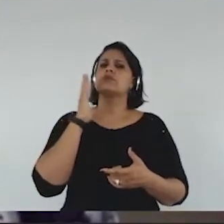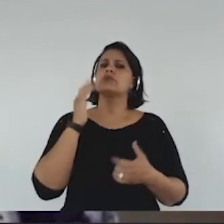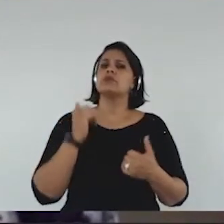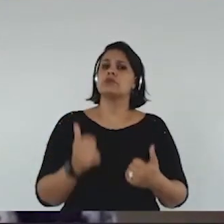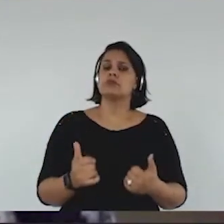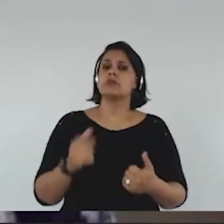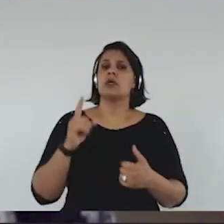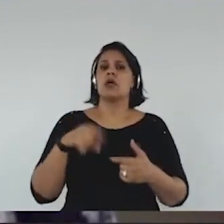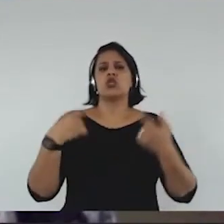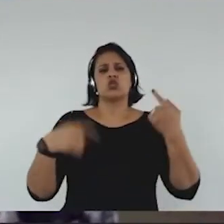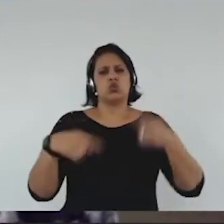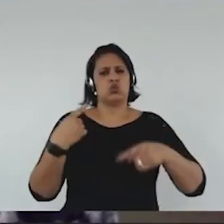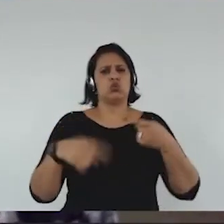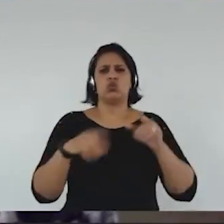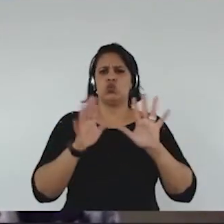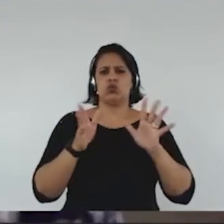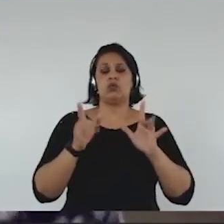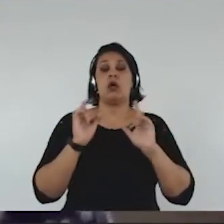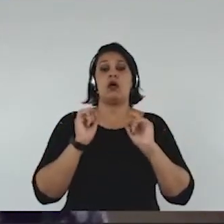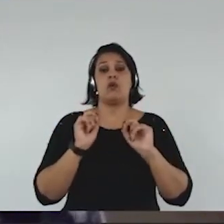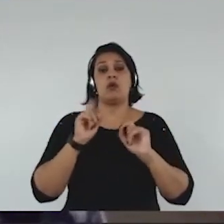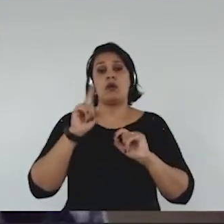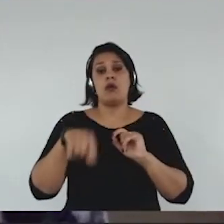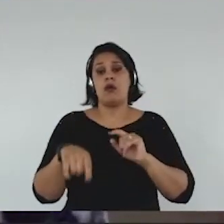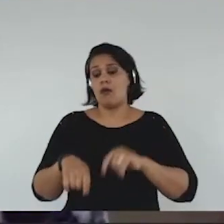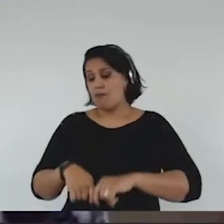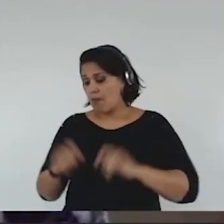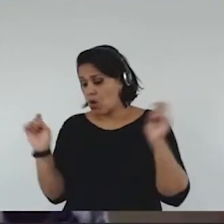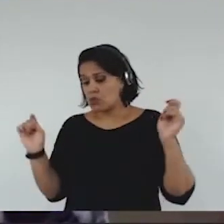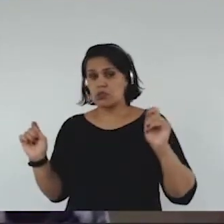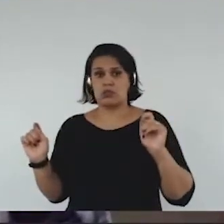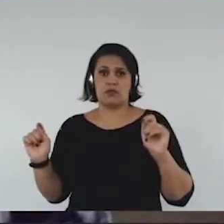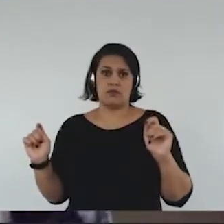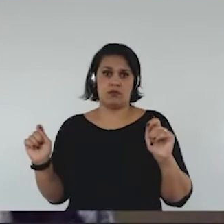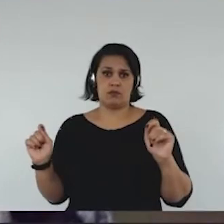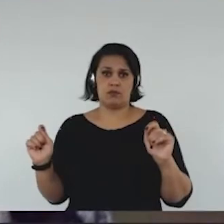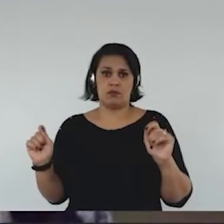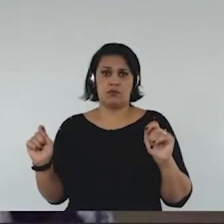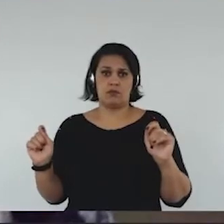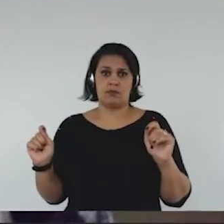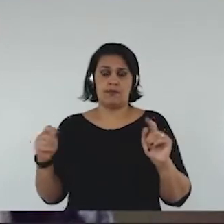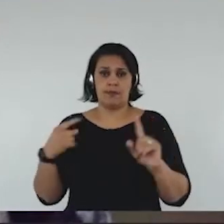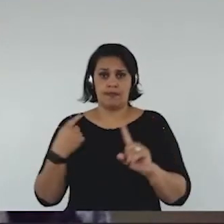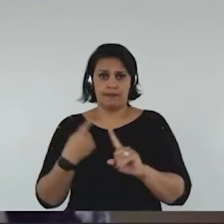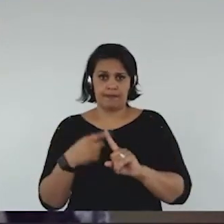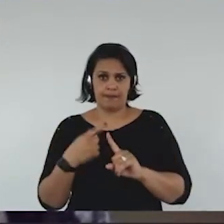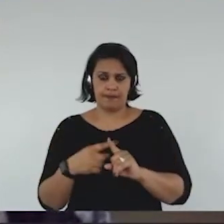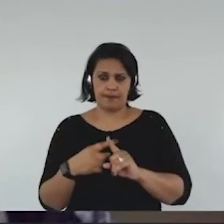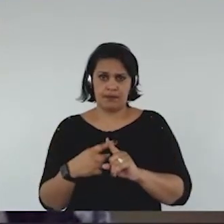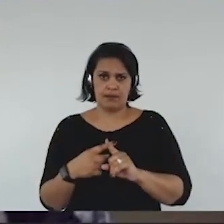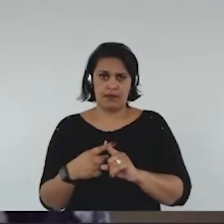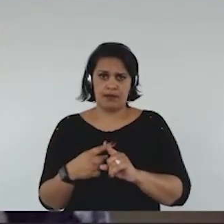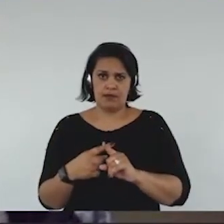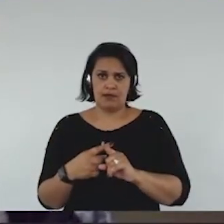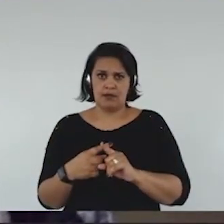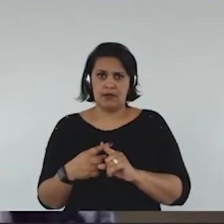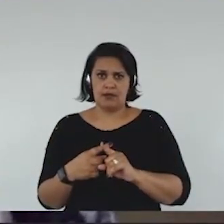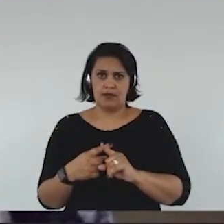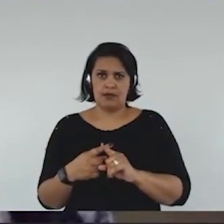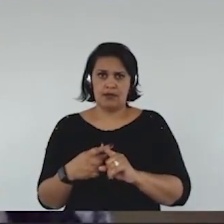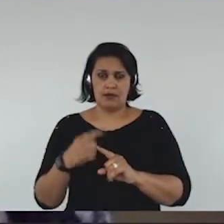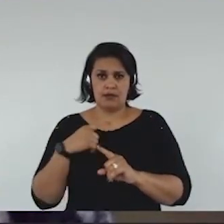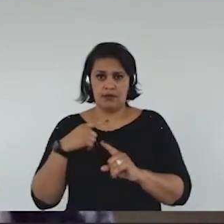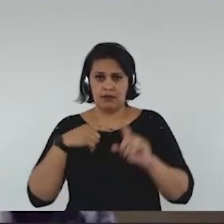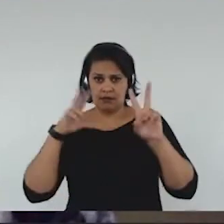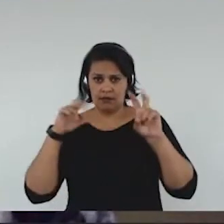muito discutida, foi a impossibilidade, até por conta realmente das questões de